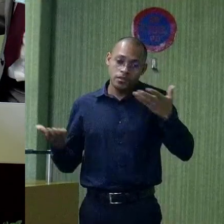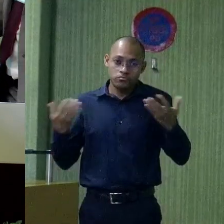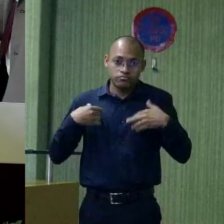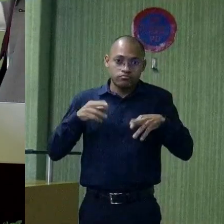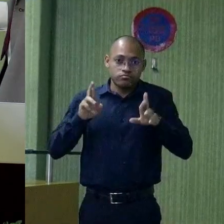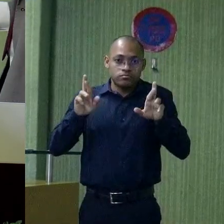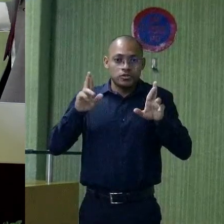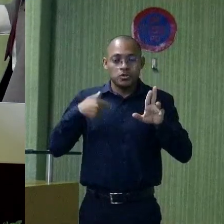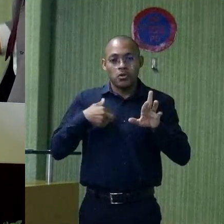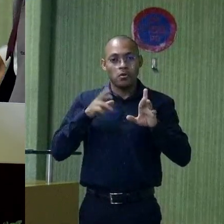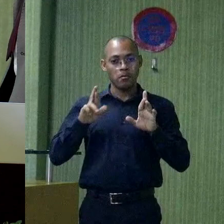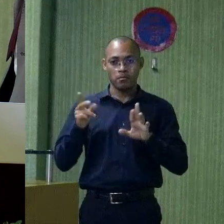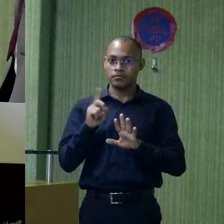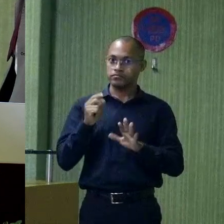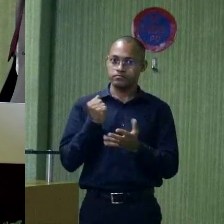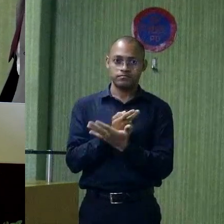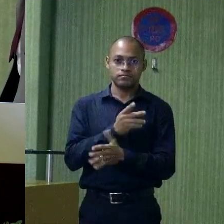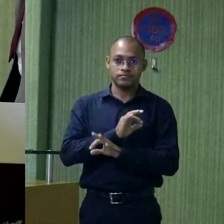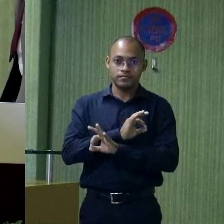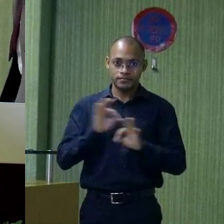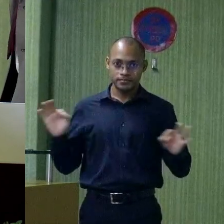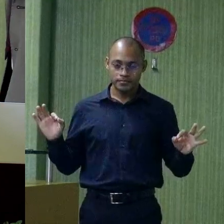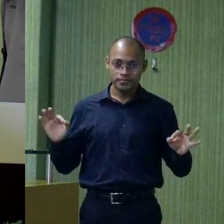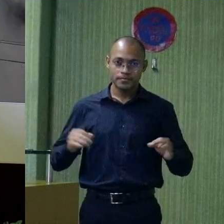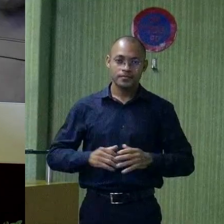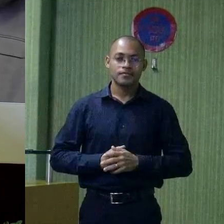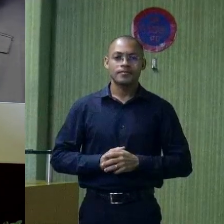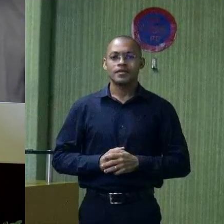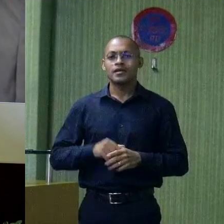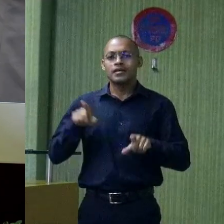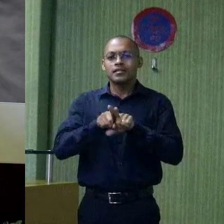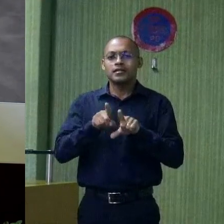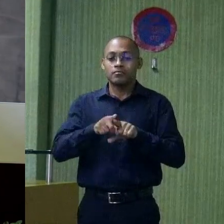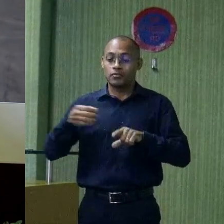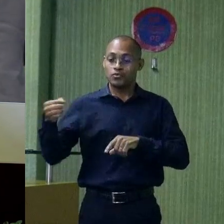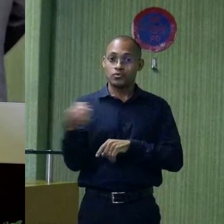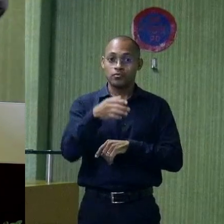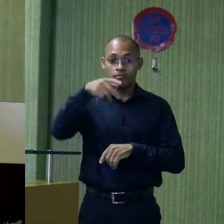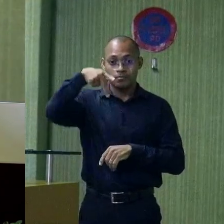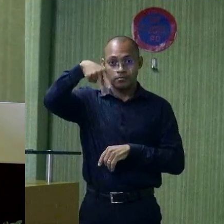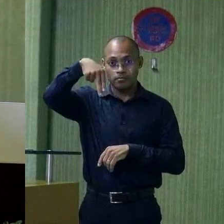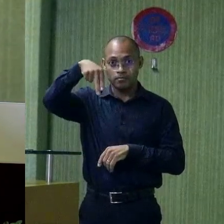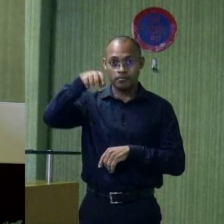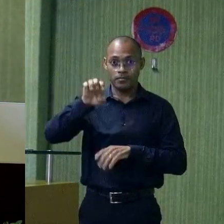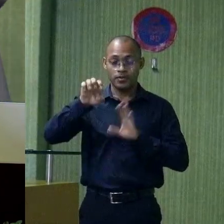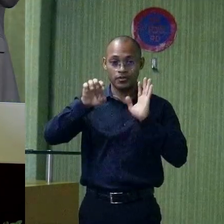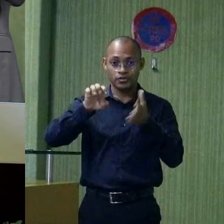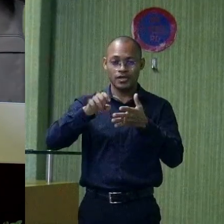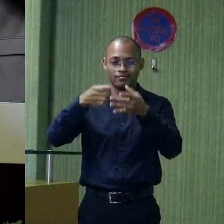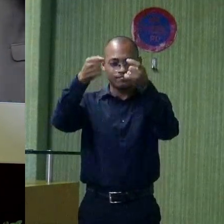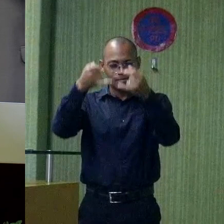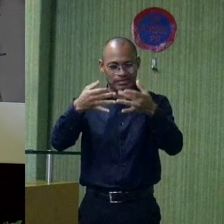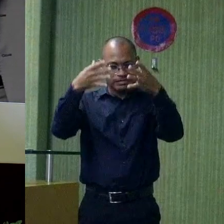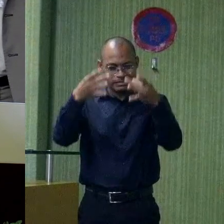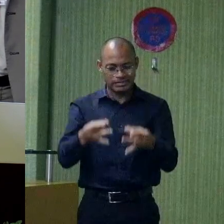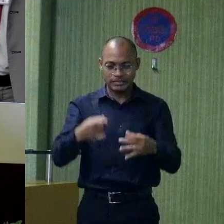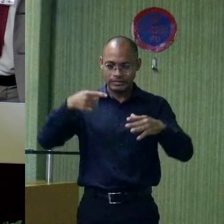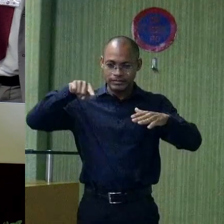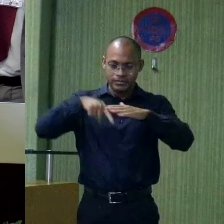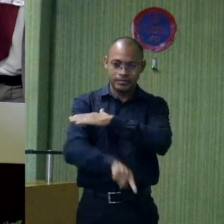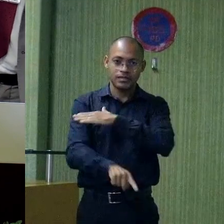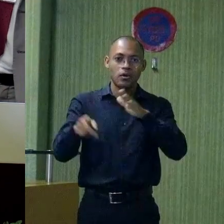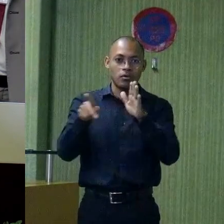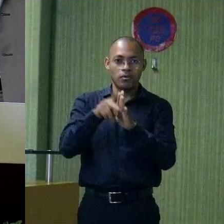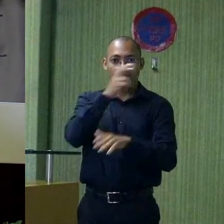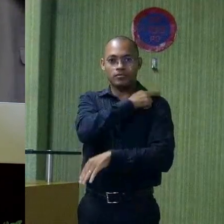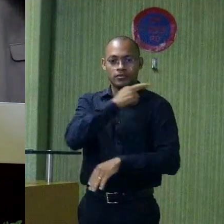não ok e o novo pne que já foi devidamente dissecado né bem explicado pelo diretor